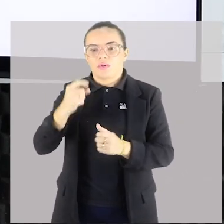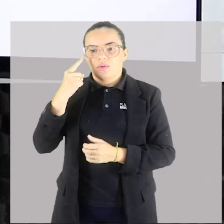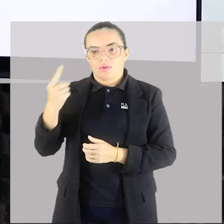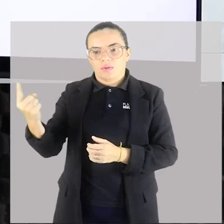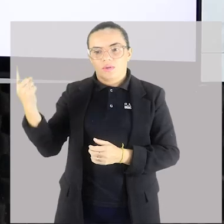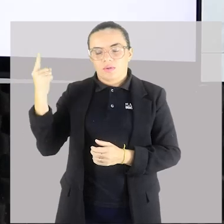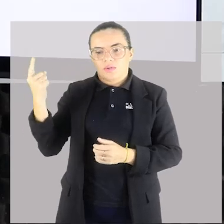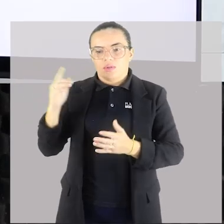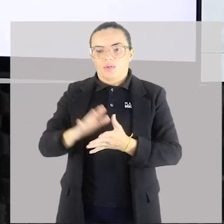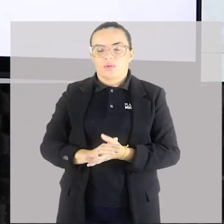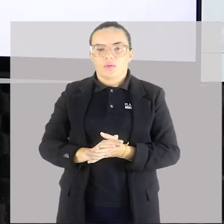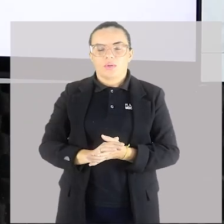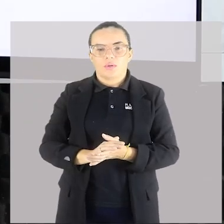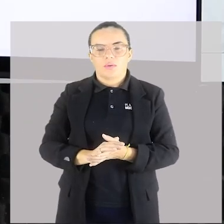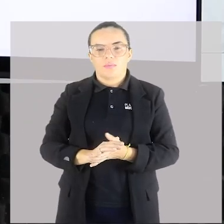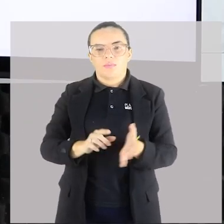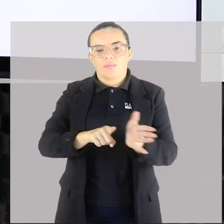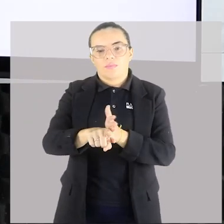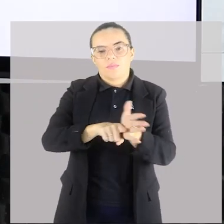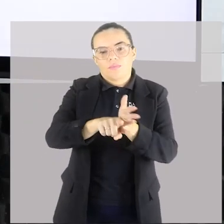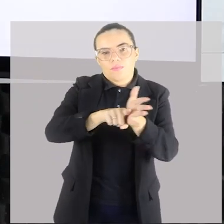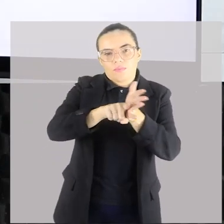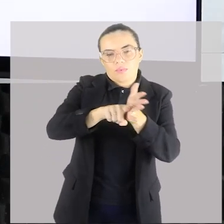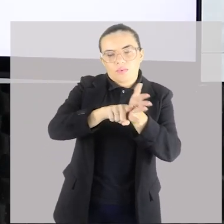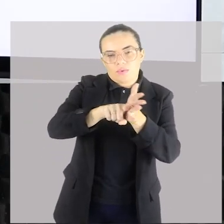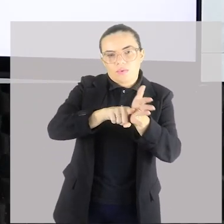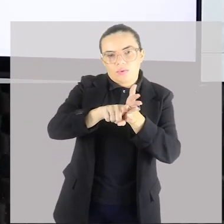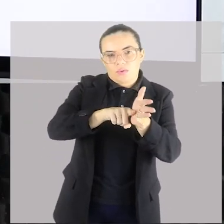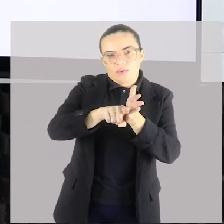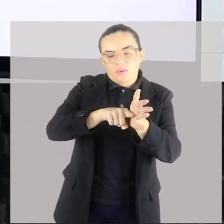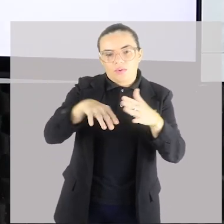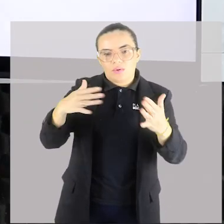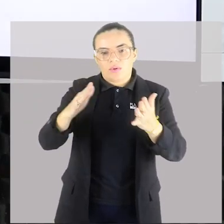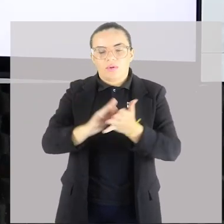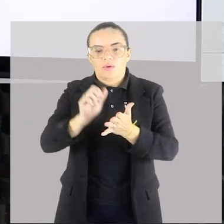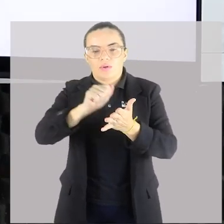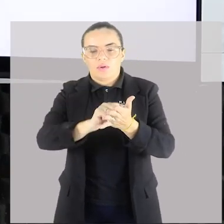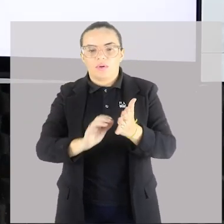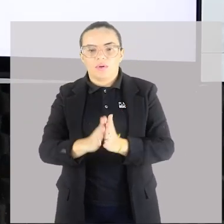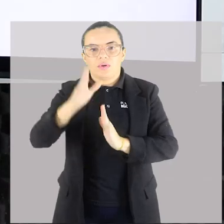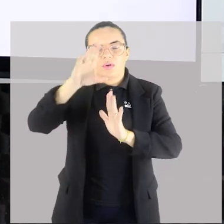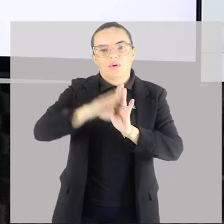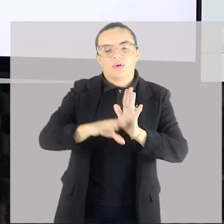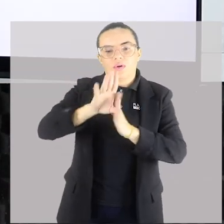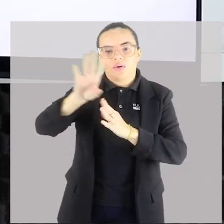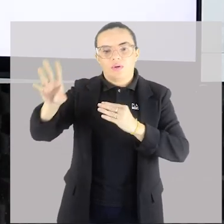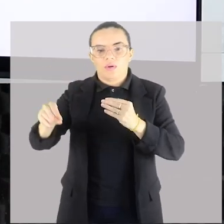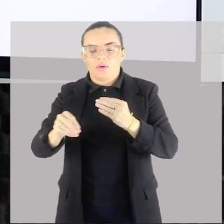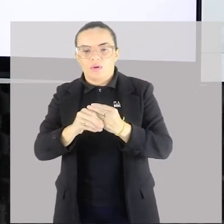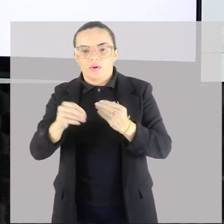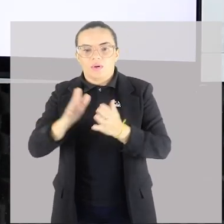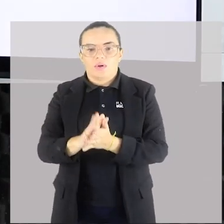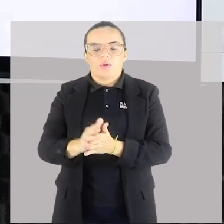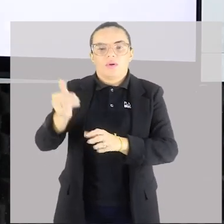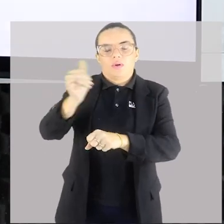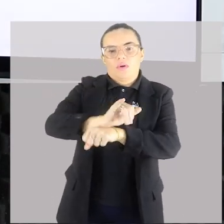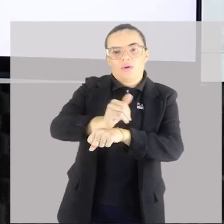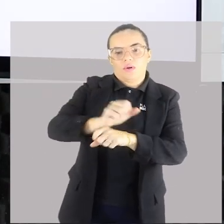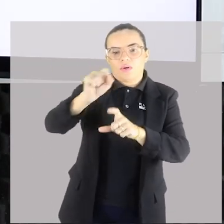Paint. Pesquisem mais no material, tem mais material para vocês de atividades curriculares. Joga lá no YouTube, na plataforma Gonçalves